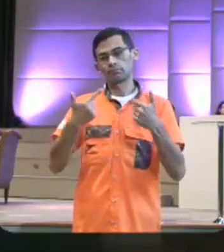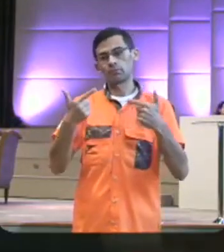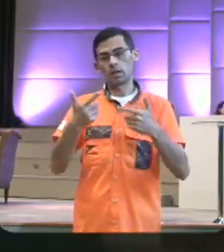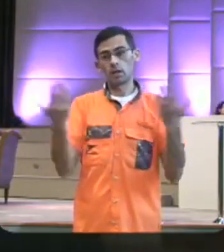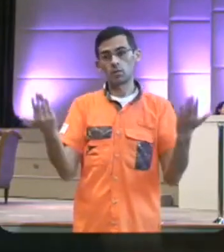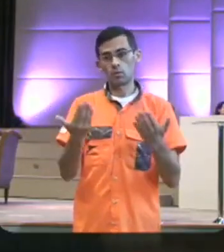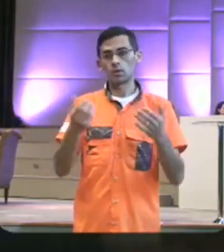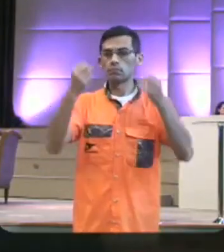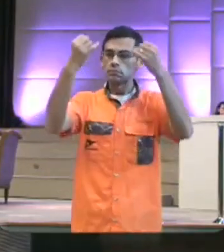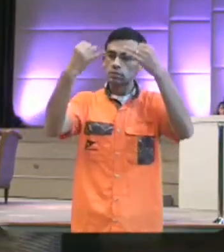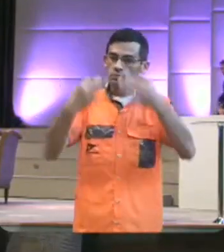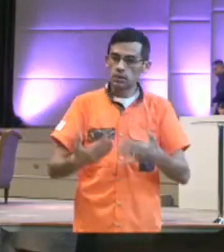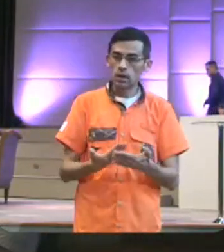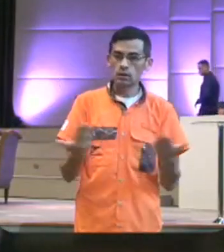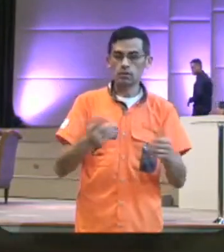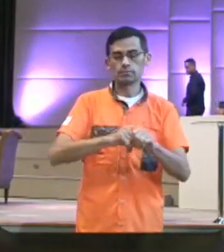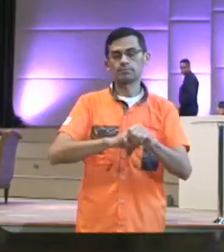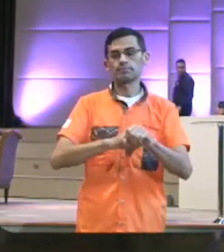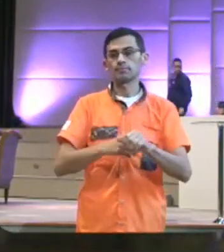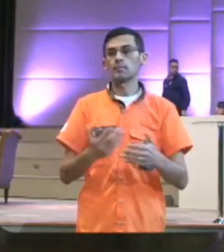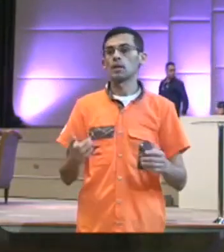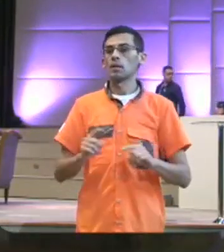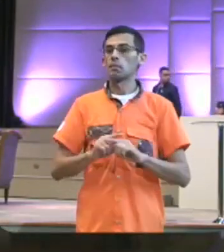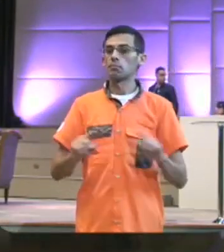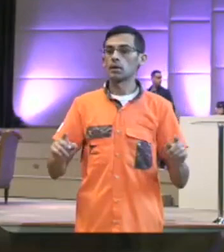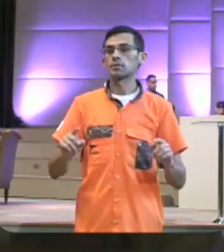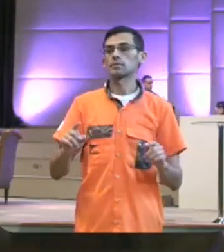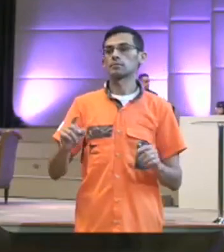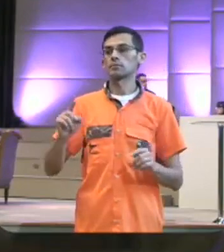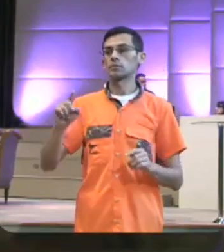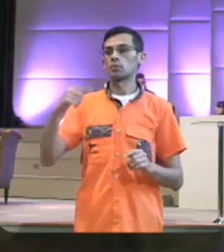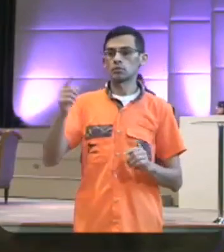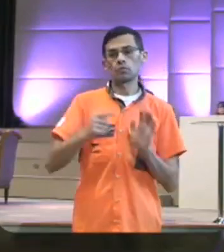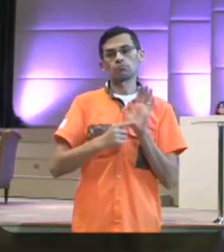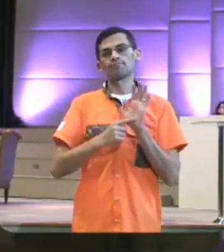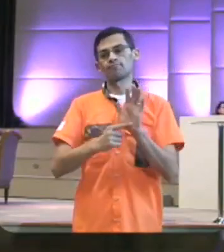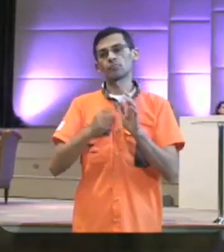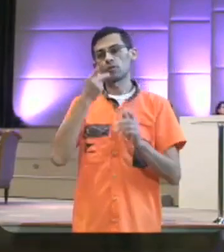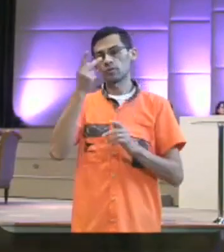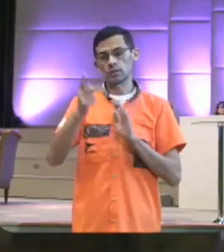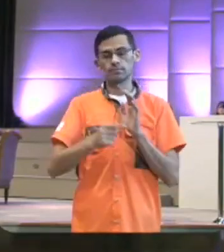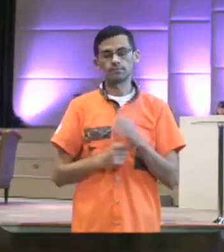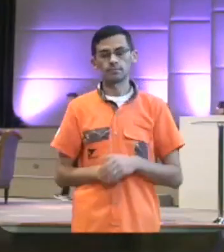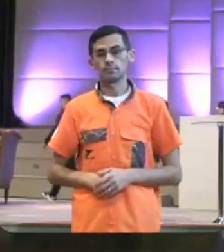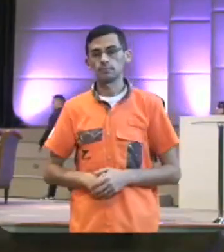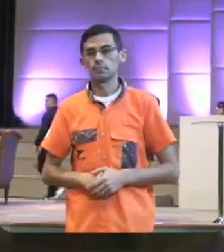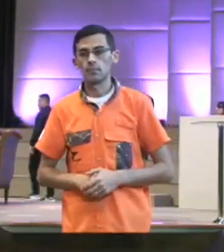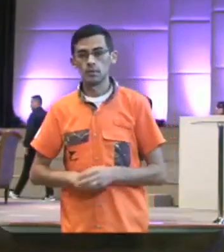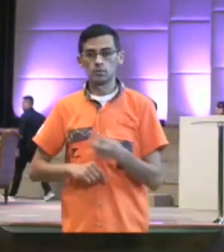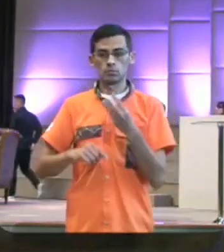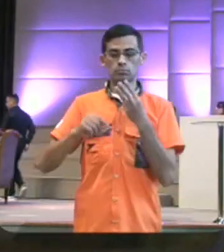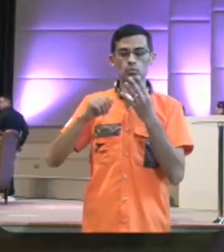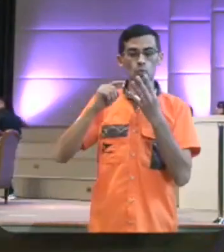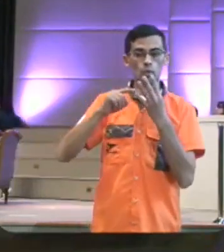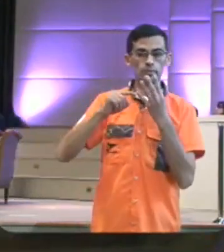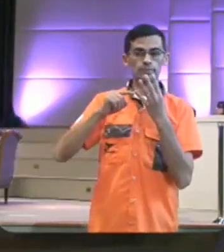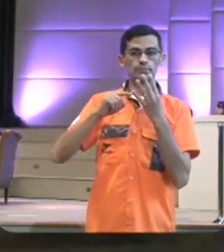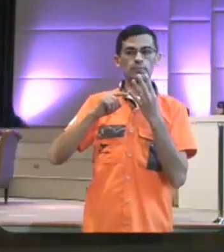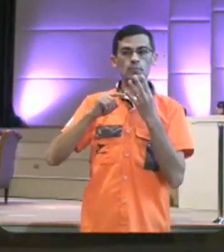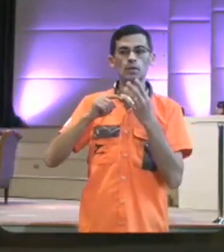tempo de explaná-las aqui, mas eu vou só citá-las. Ele diz